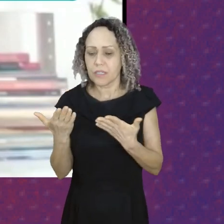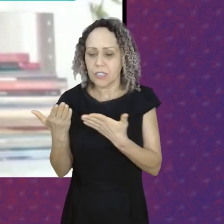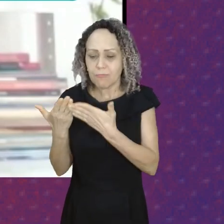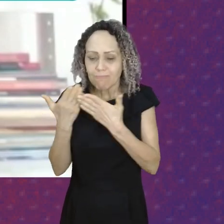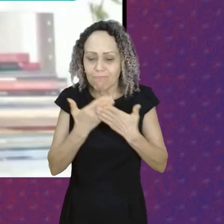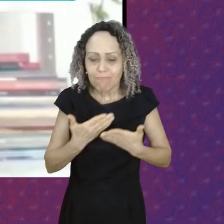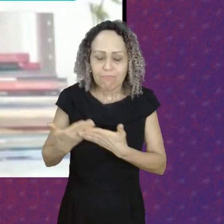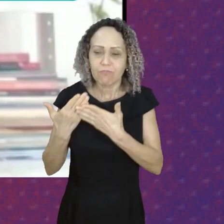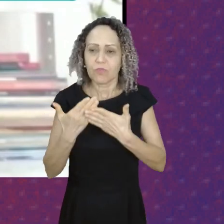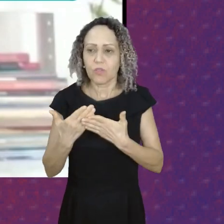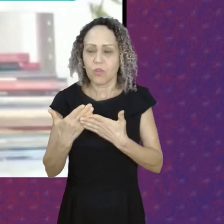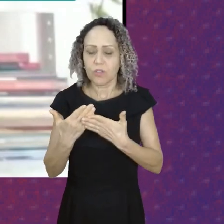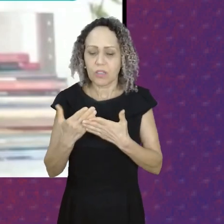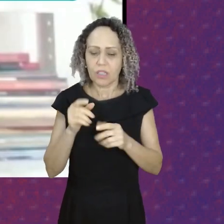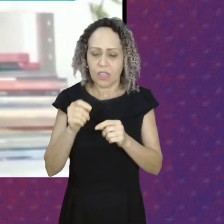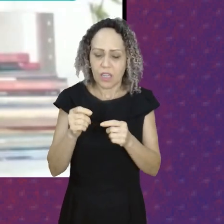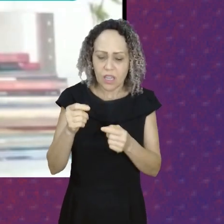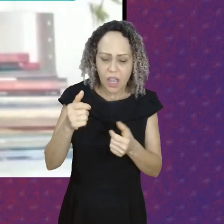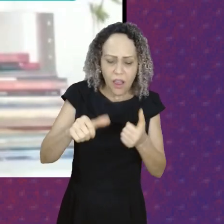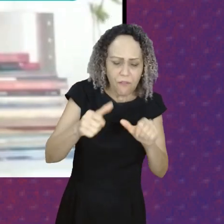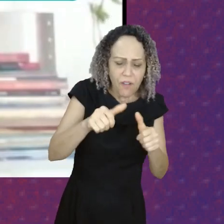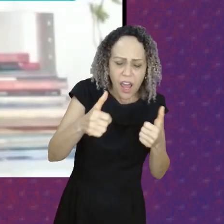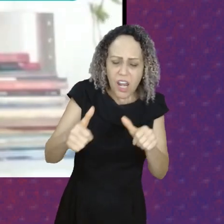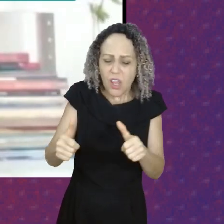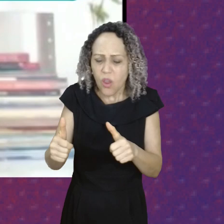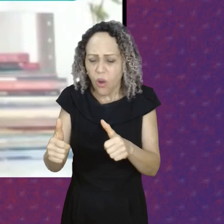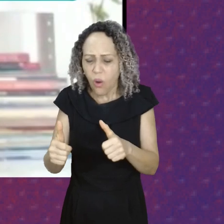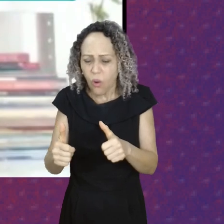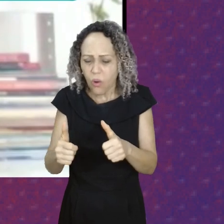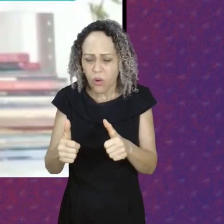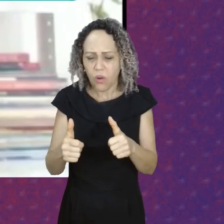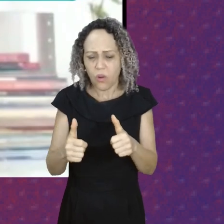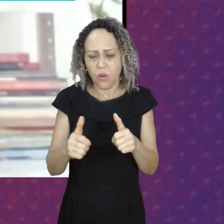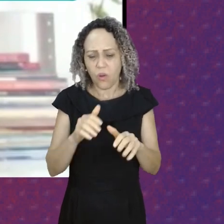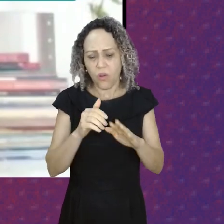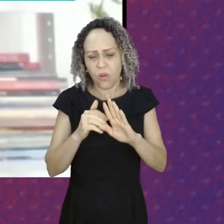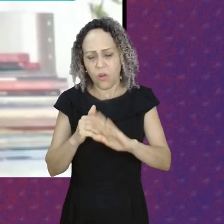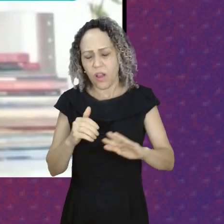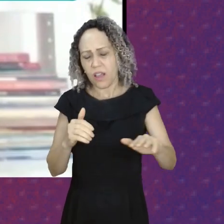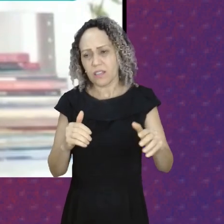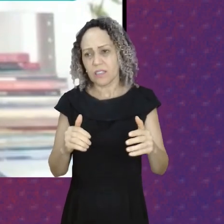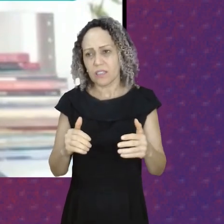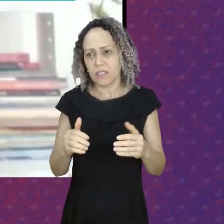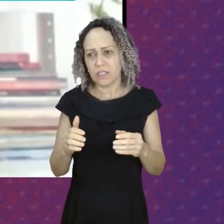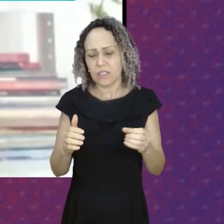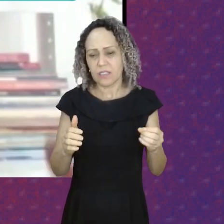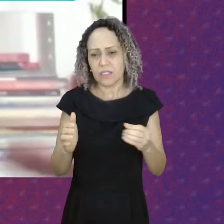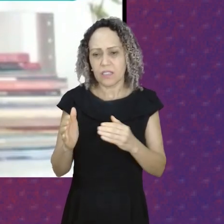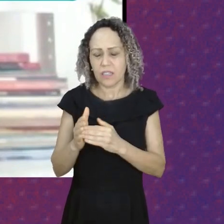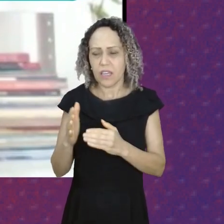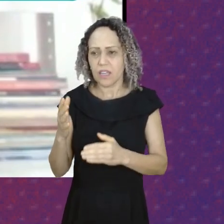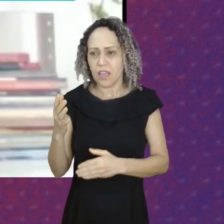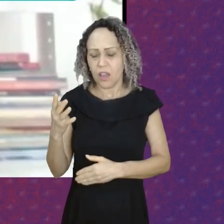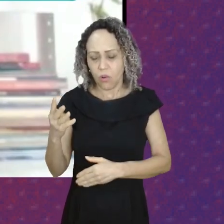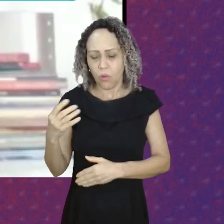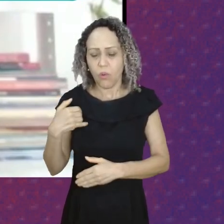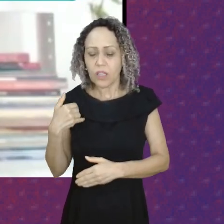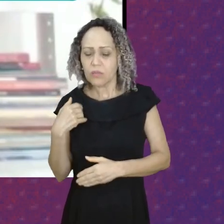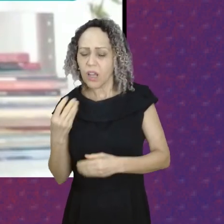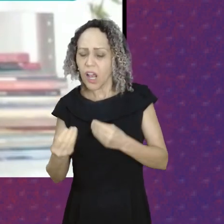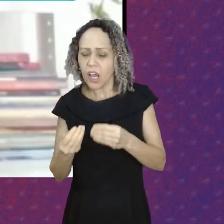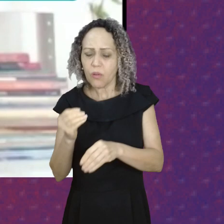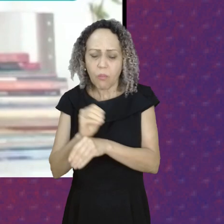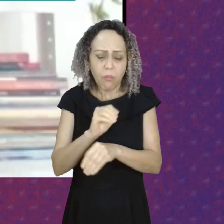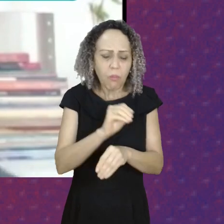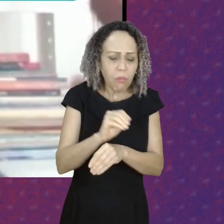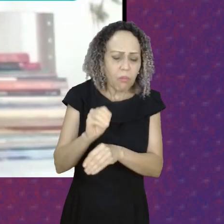que avaliou o atendimento das crianças menores de 4 anos, quando perguntavam para as pessoas como que elas gostariam de resolver o